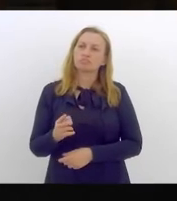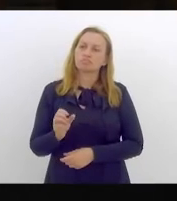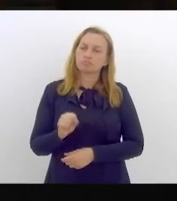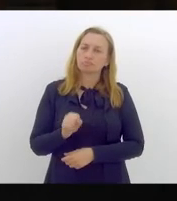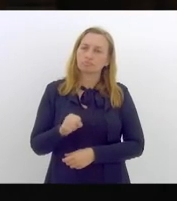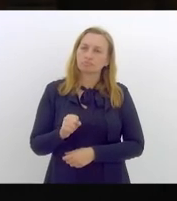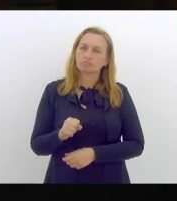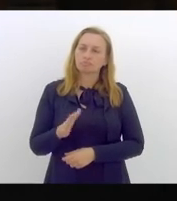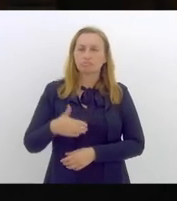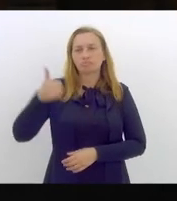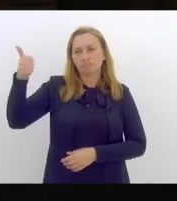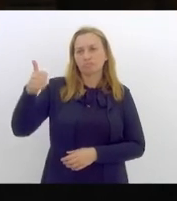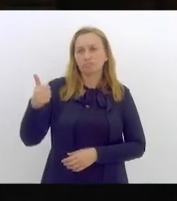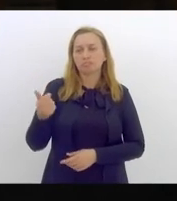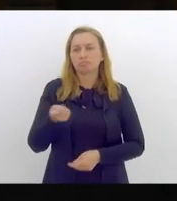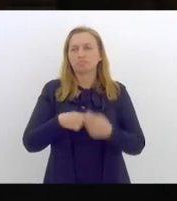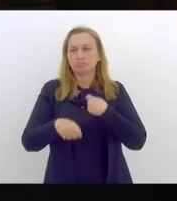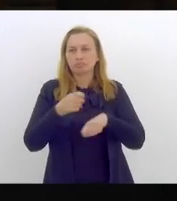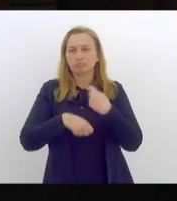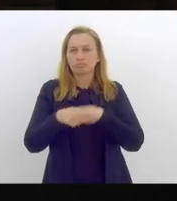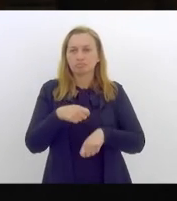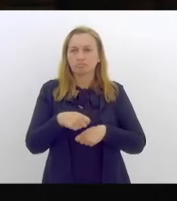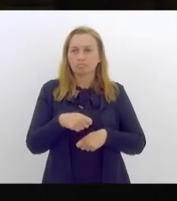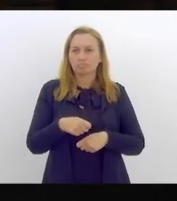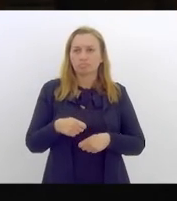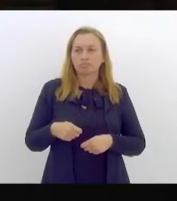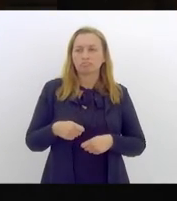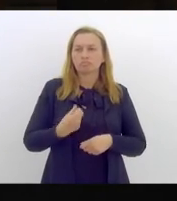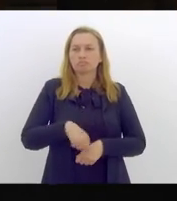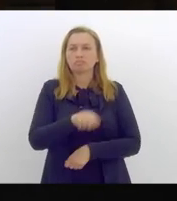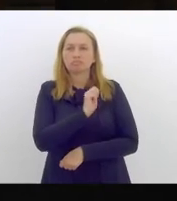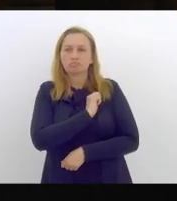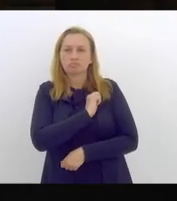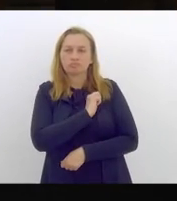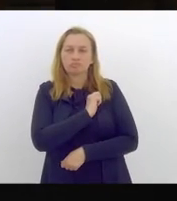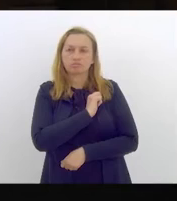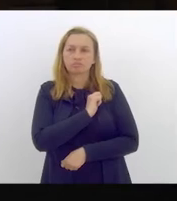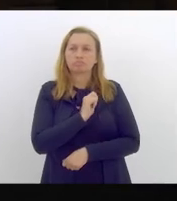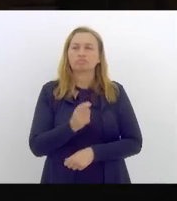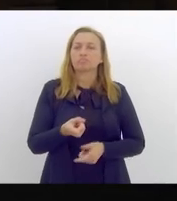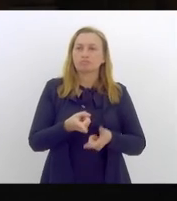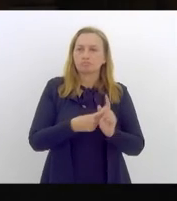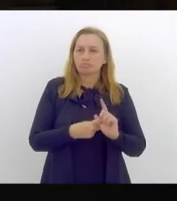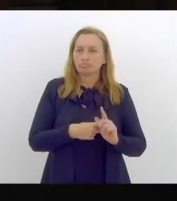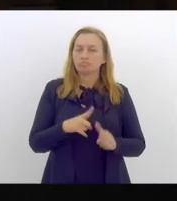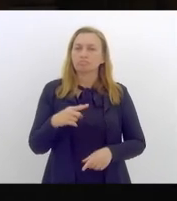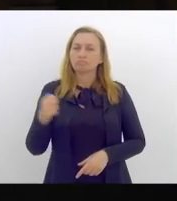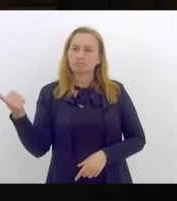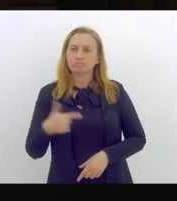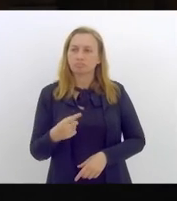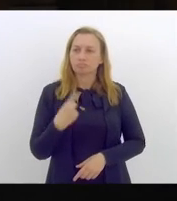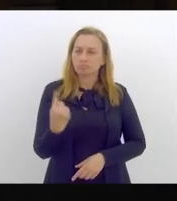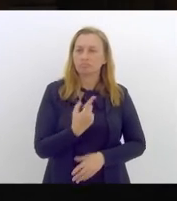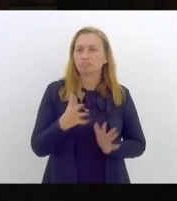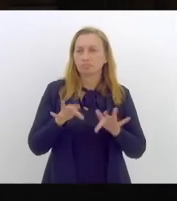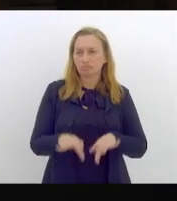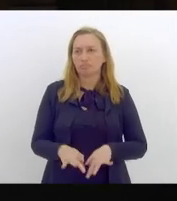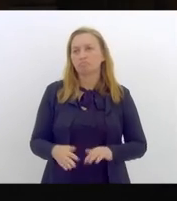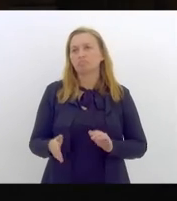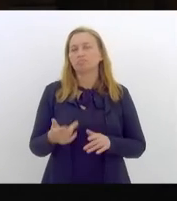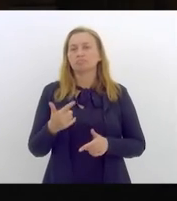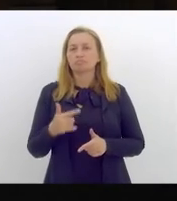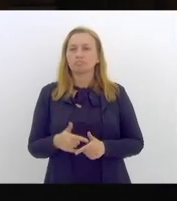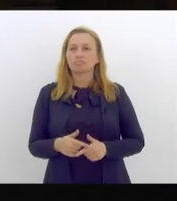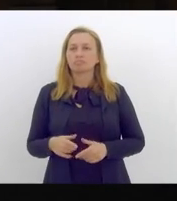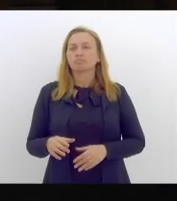em patamares melhor da negociação do regime de recuperação fiscal e do endividamento do que nós. Por fim, o